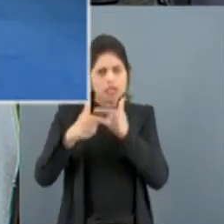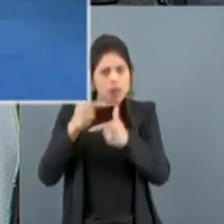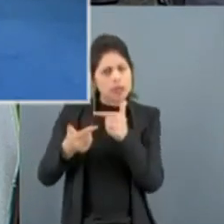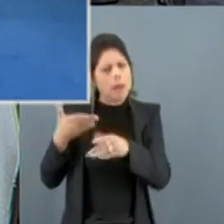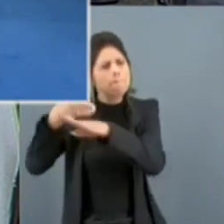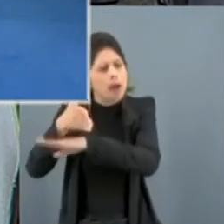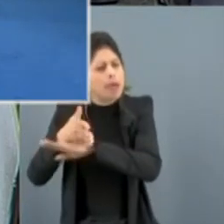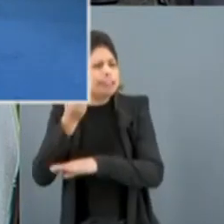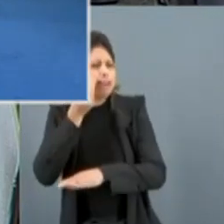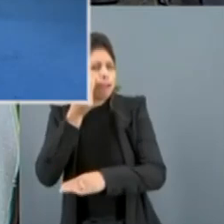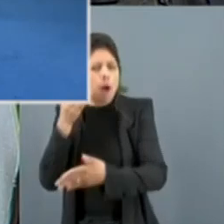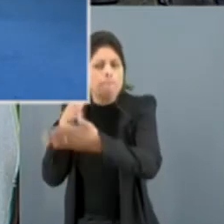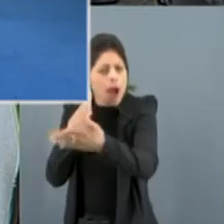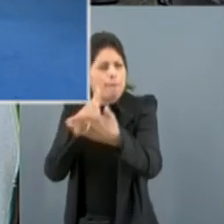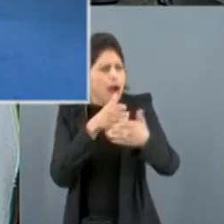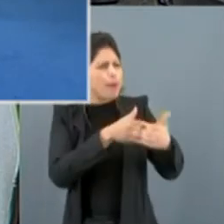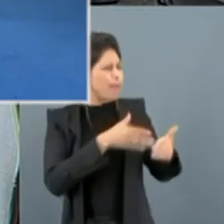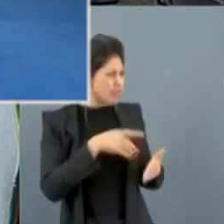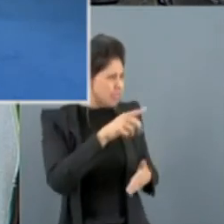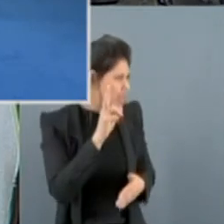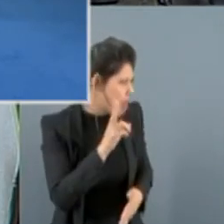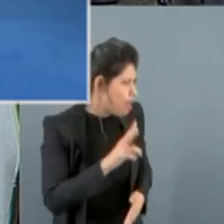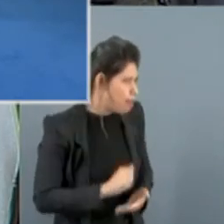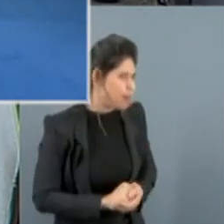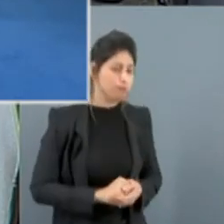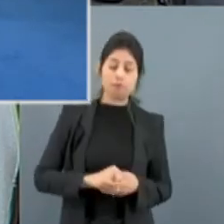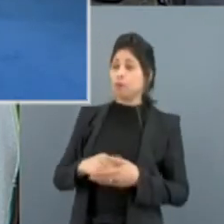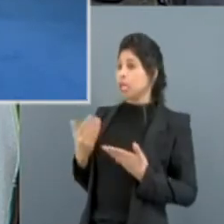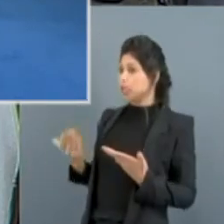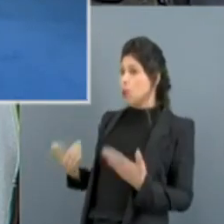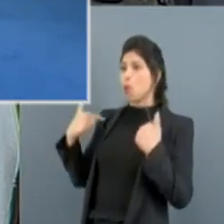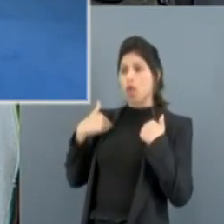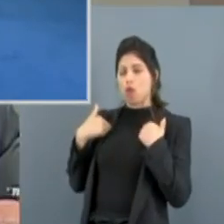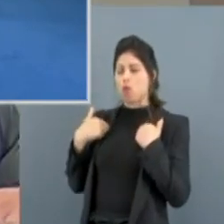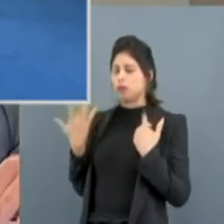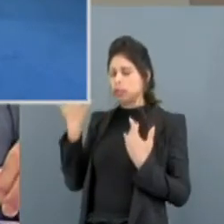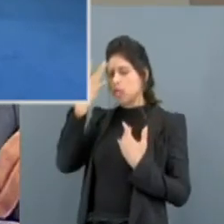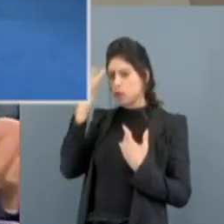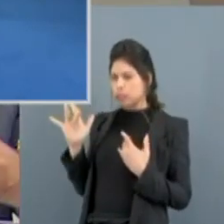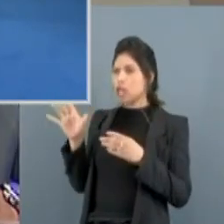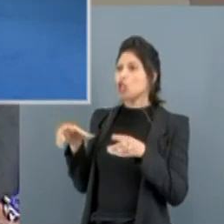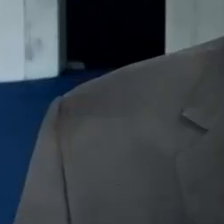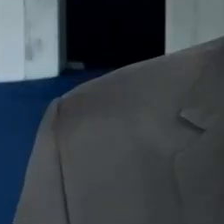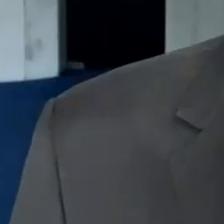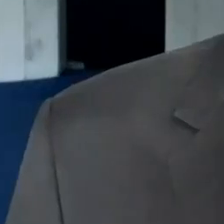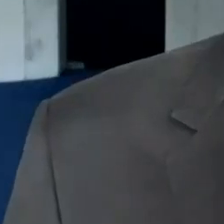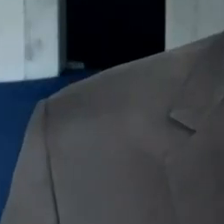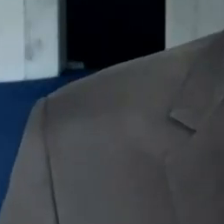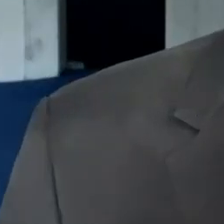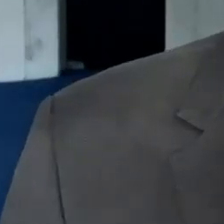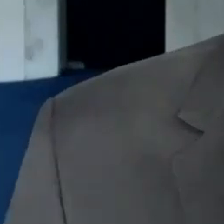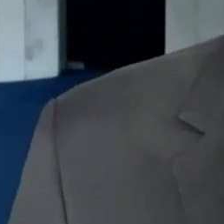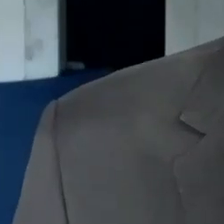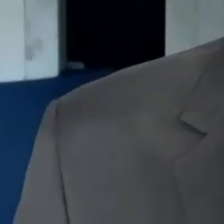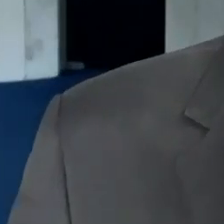de estado a gente relembra que logo após o segundo turno o ex-presidente ficou em silêncio as rodovias